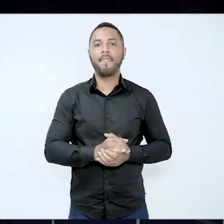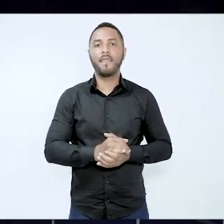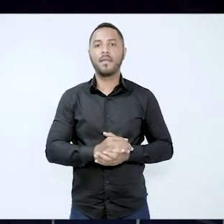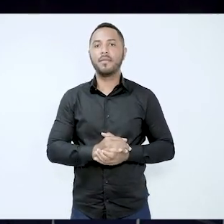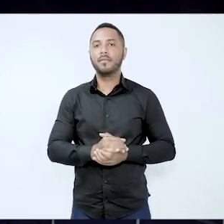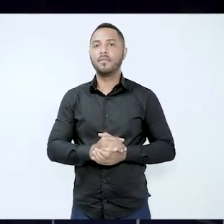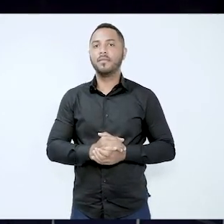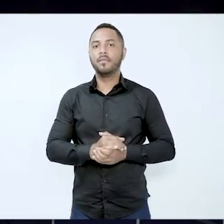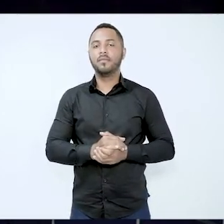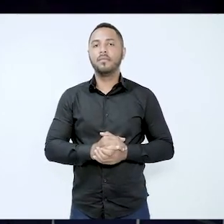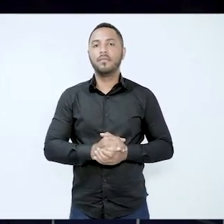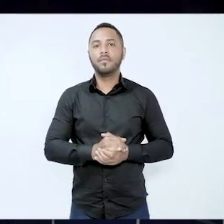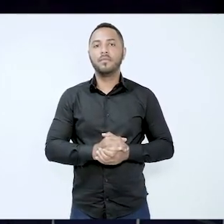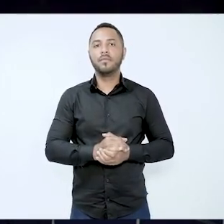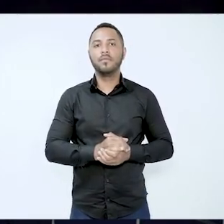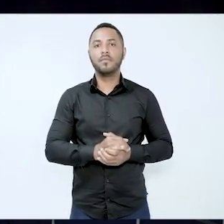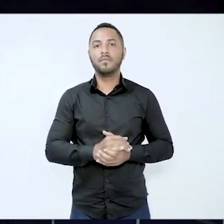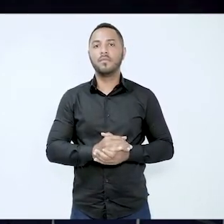brincadeiras.